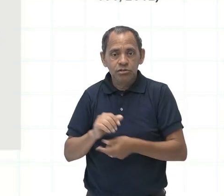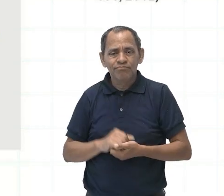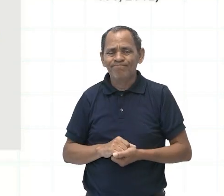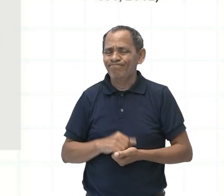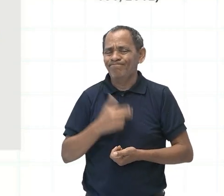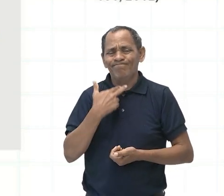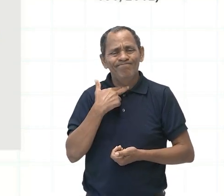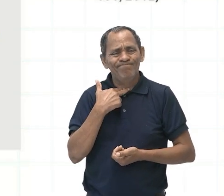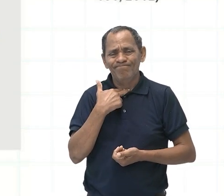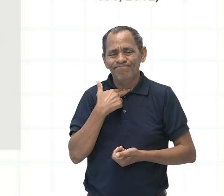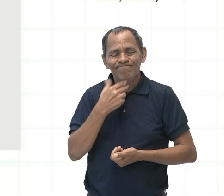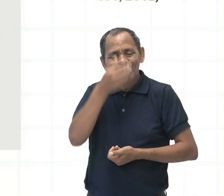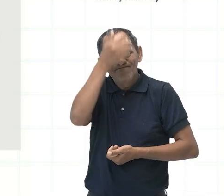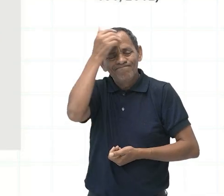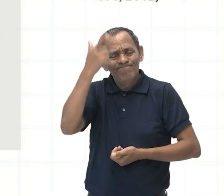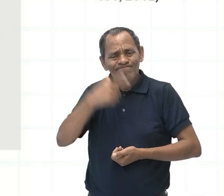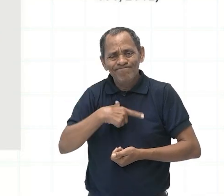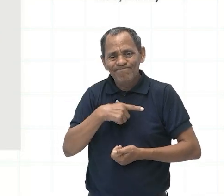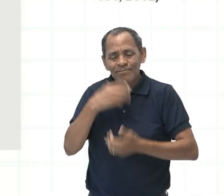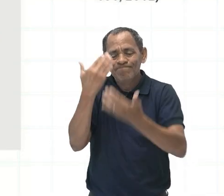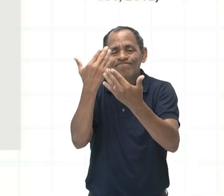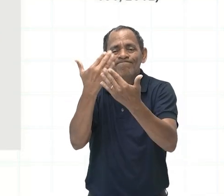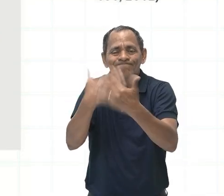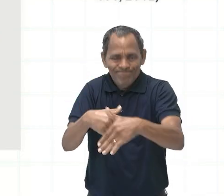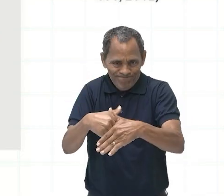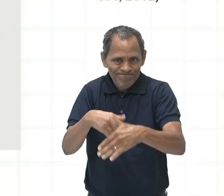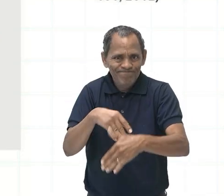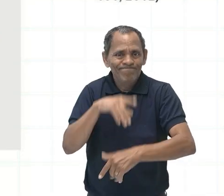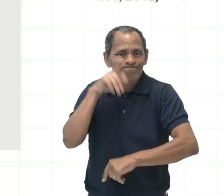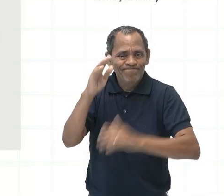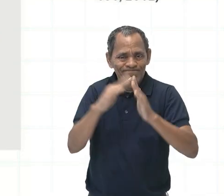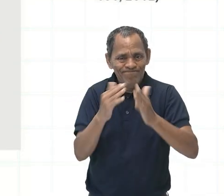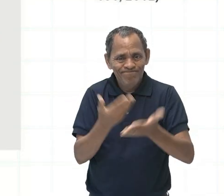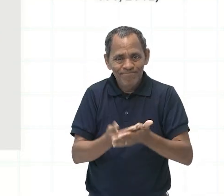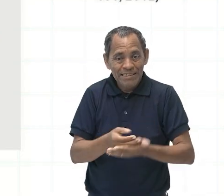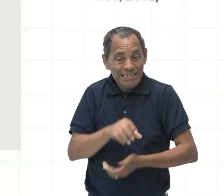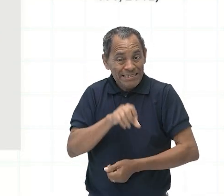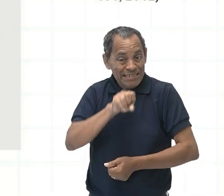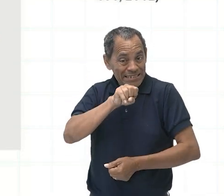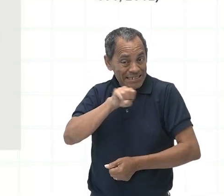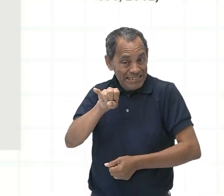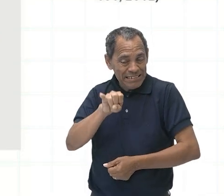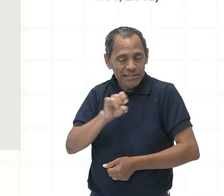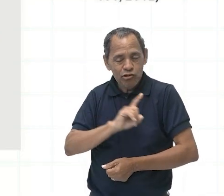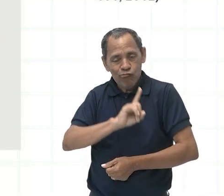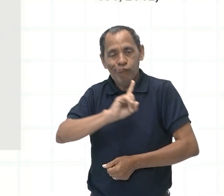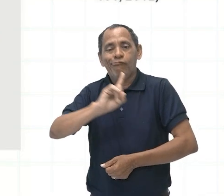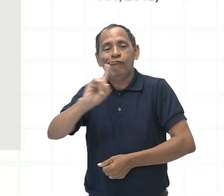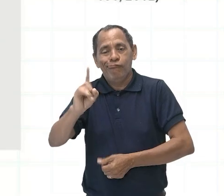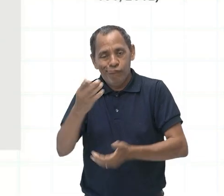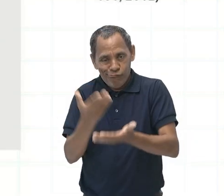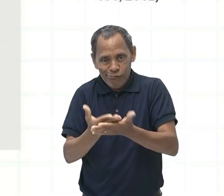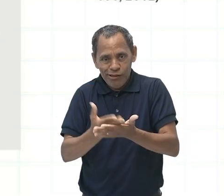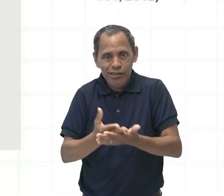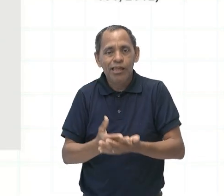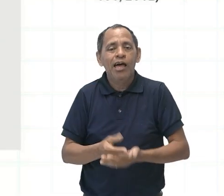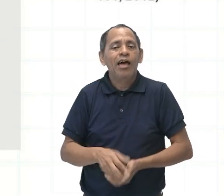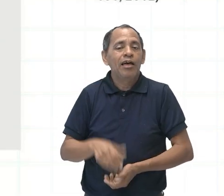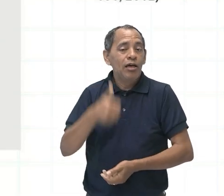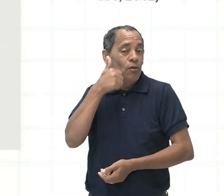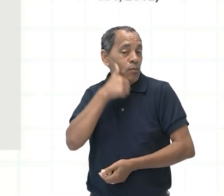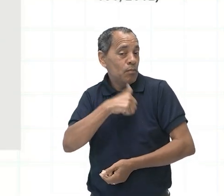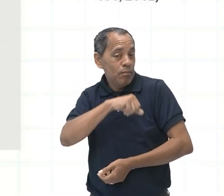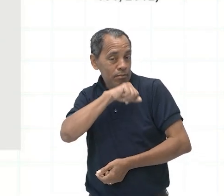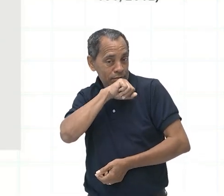dar. Me esqueci que tem uma prova no colégio e se eu não estudar, minha velha me pega pelo pé. Eu,